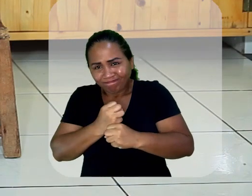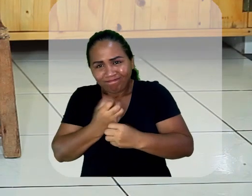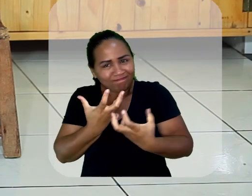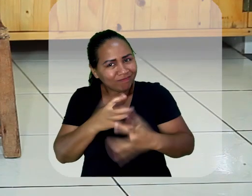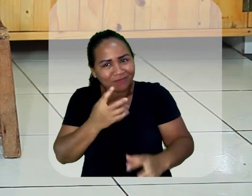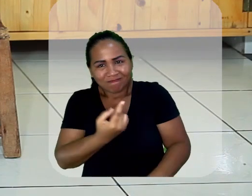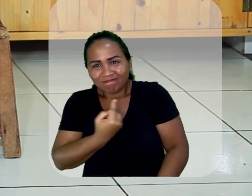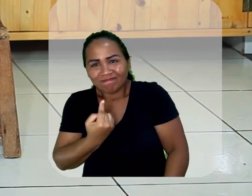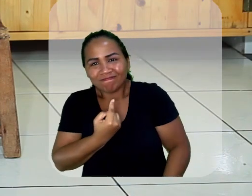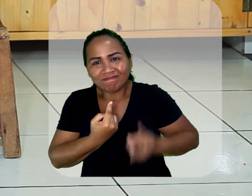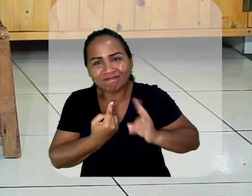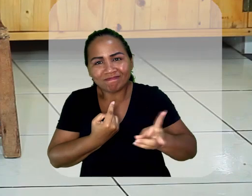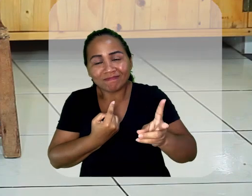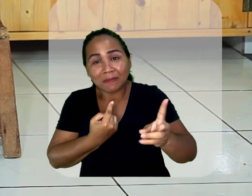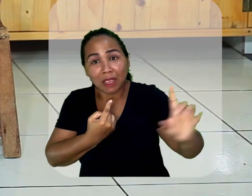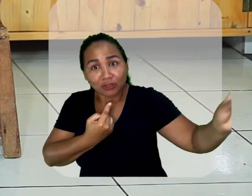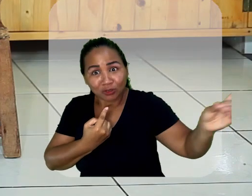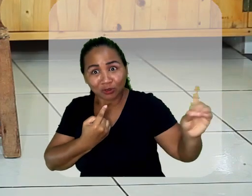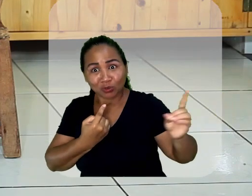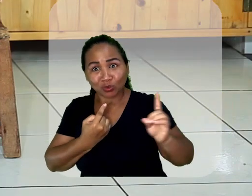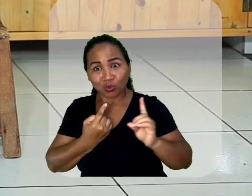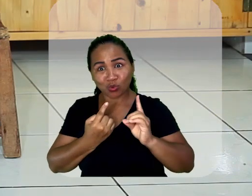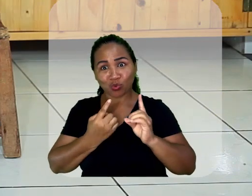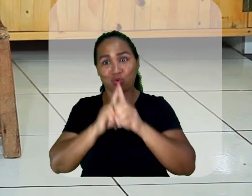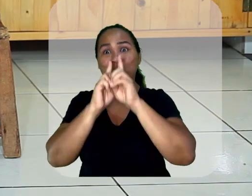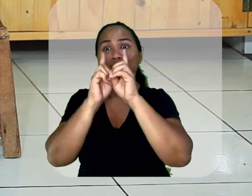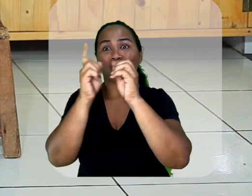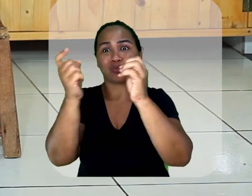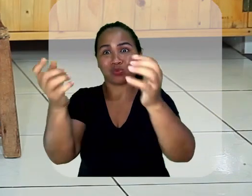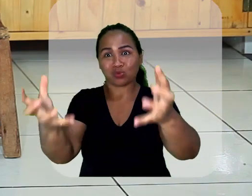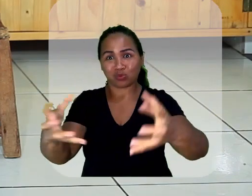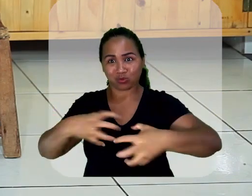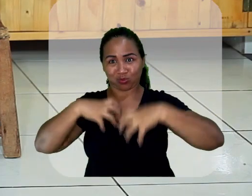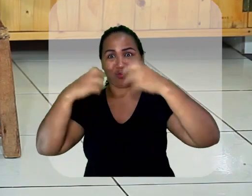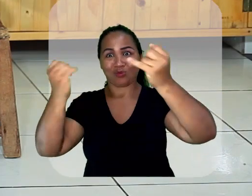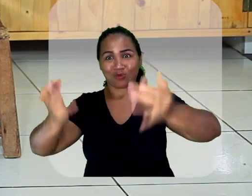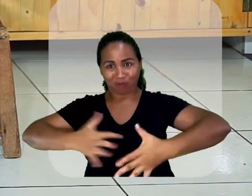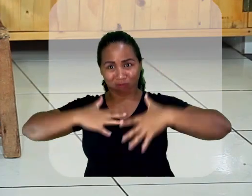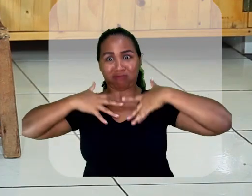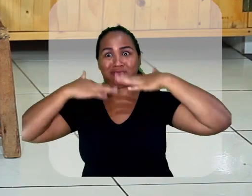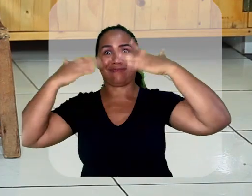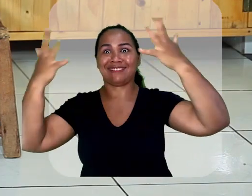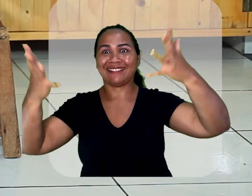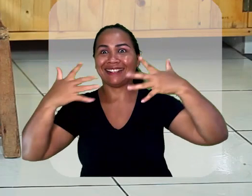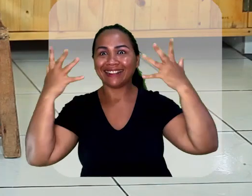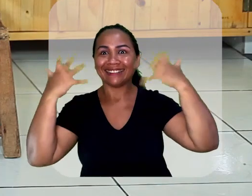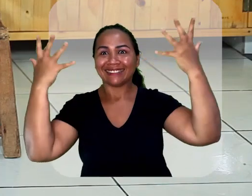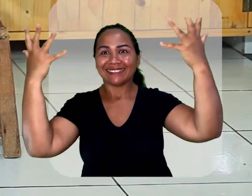Chegou ele a semear nos canteiros do meu corpo as flores das sucupiras do mundo todo.